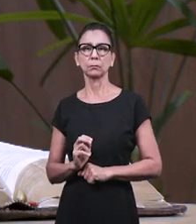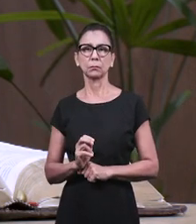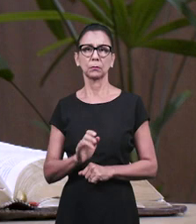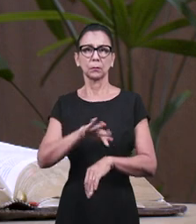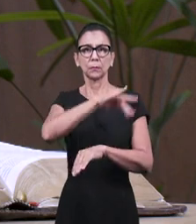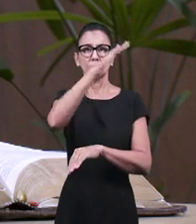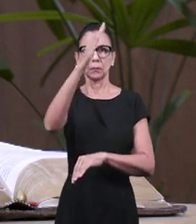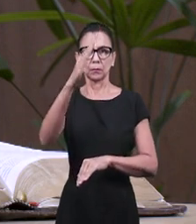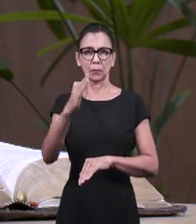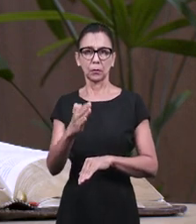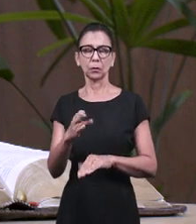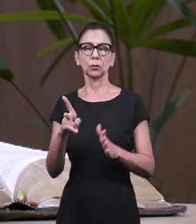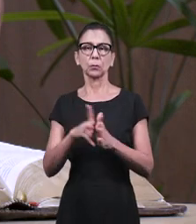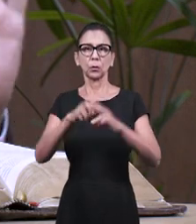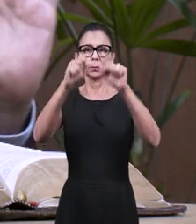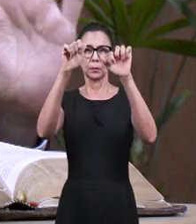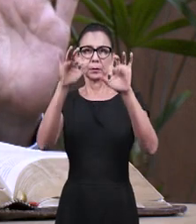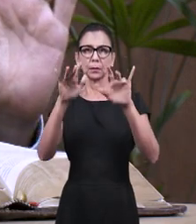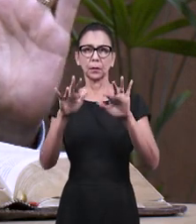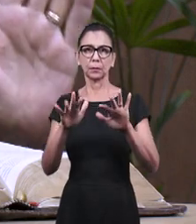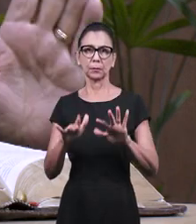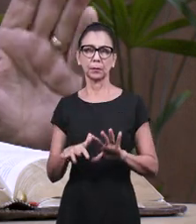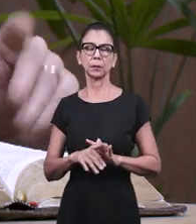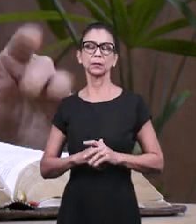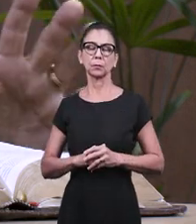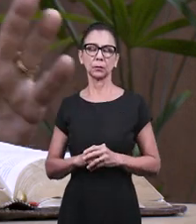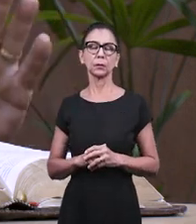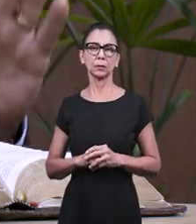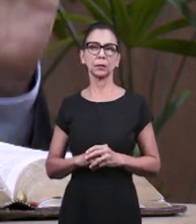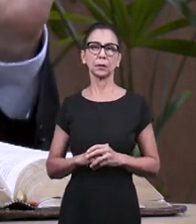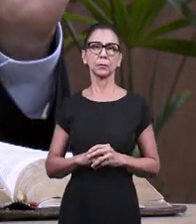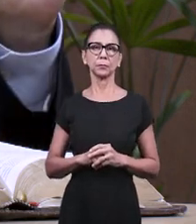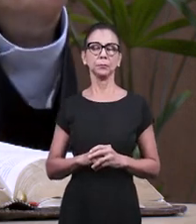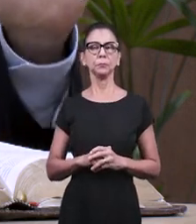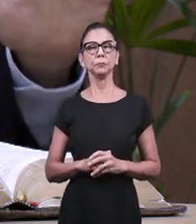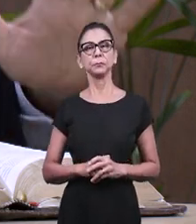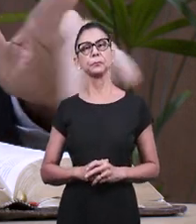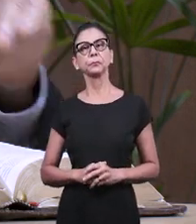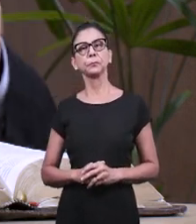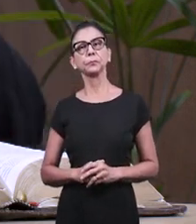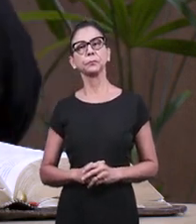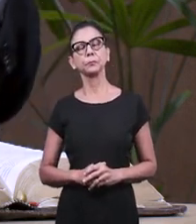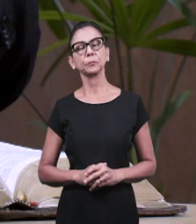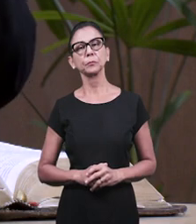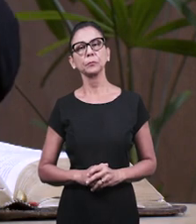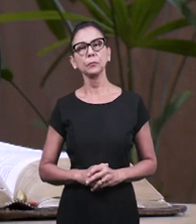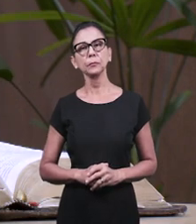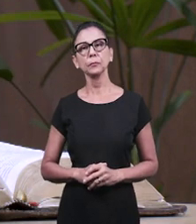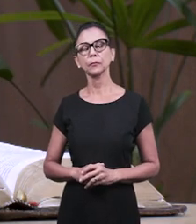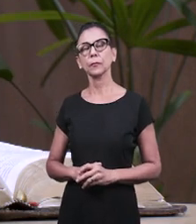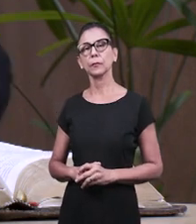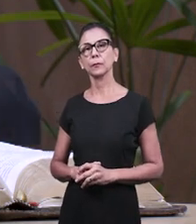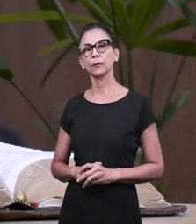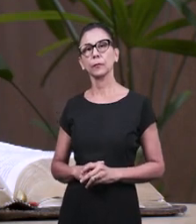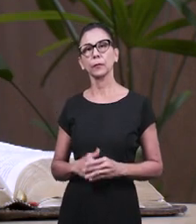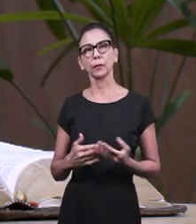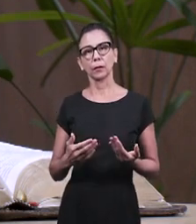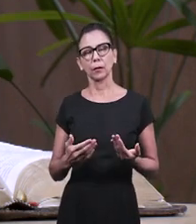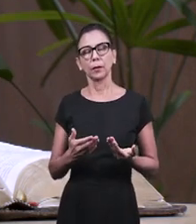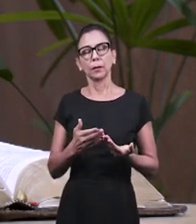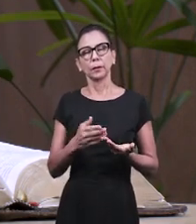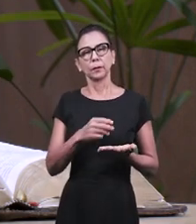Onde a metade das tribos abençoaram o povo, que bem-aventurado aquele que guardar a palavra, né? Que era o Velho